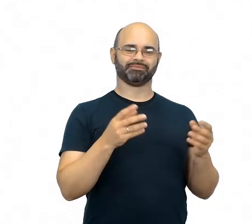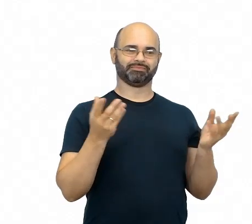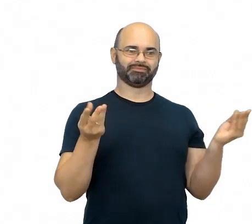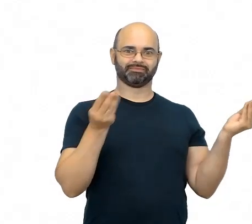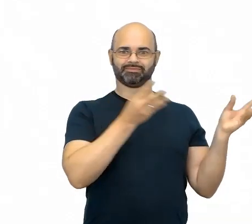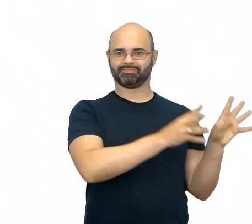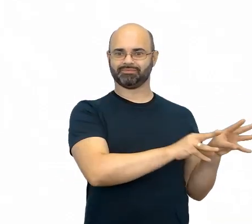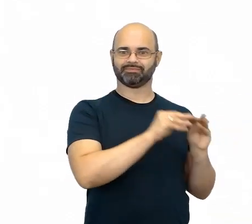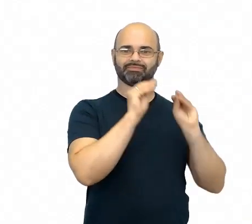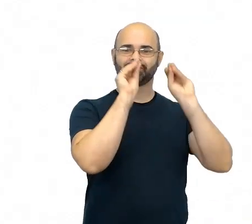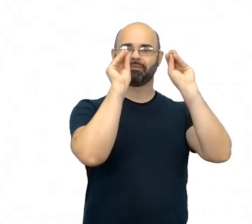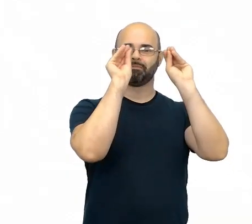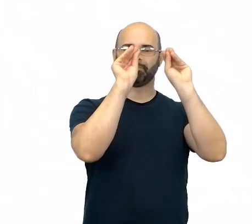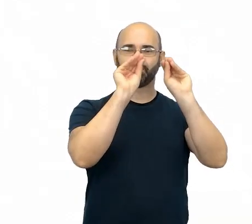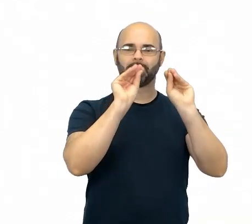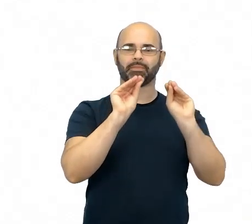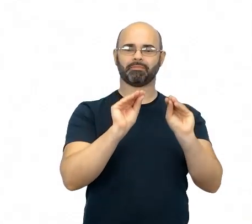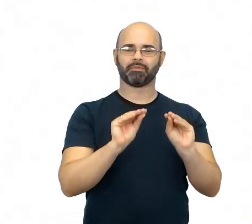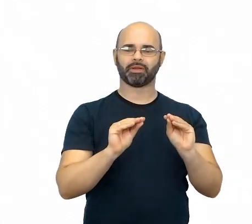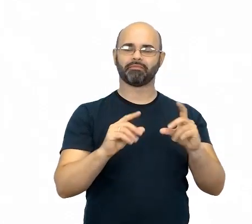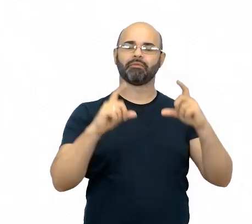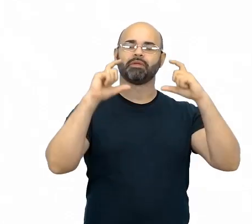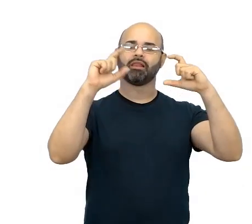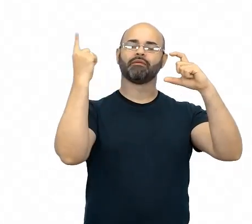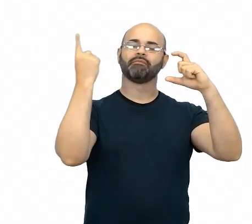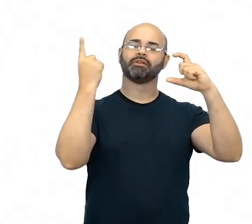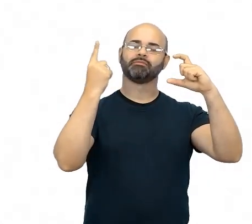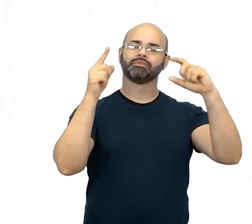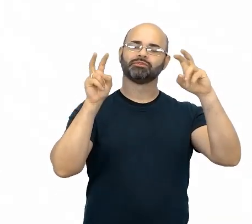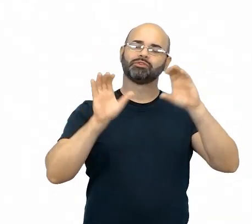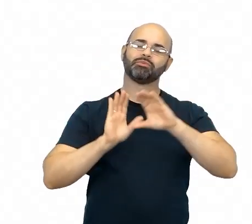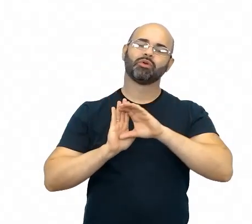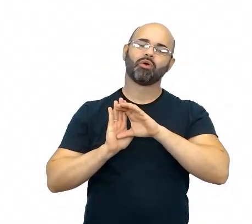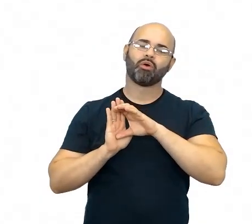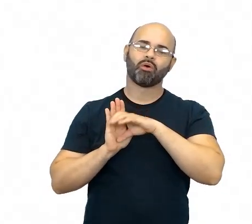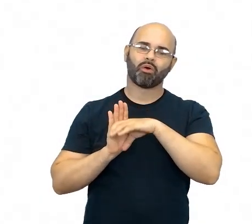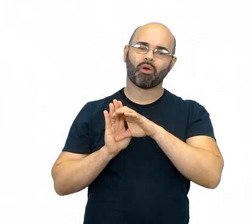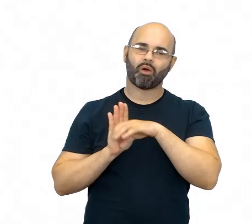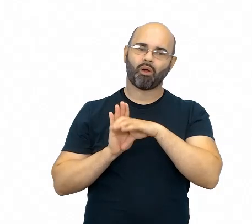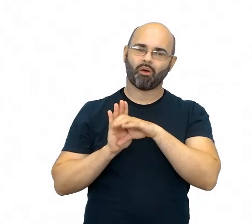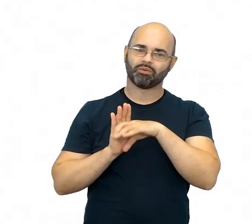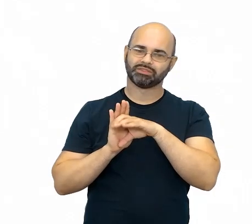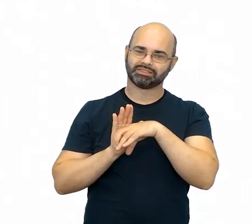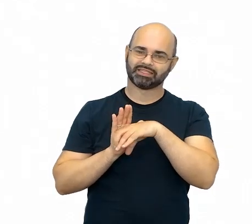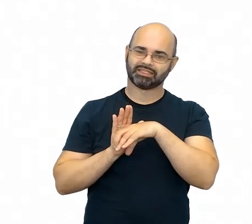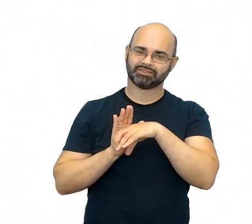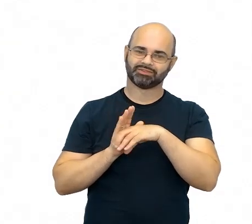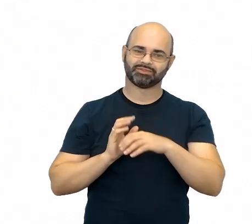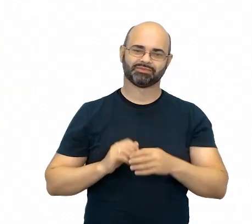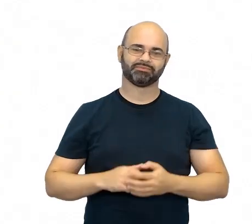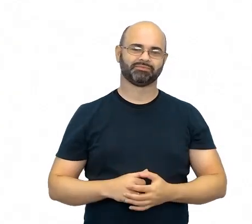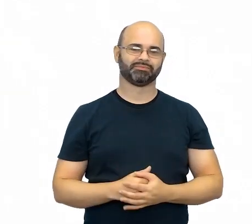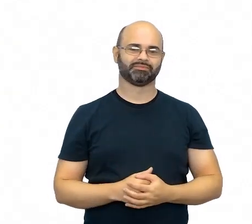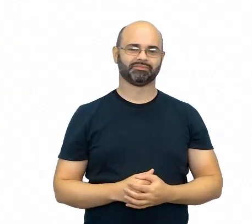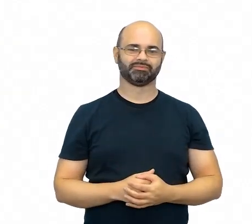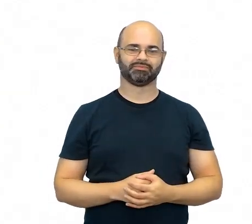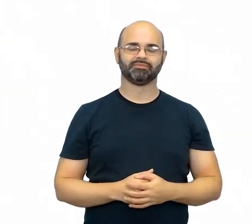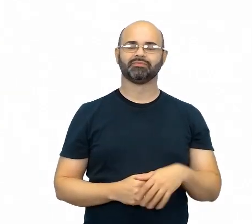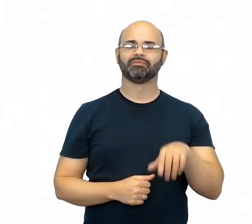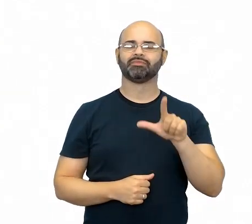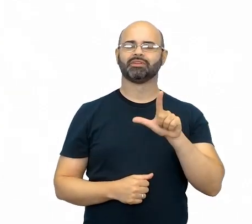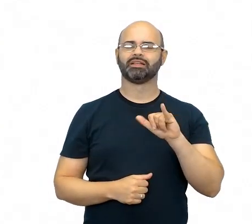no primeiro parágrafo e relembrar o conceito de lead, não é? Na 3,